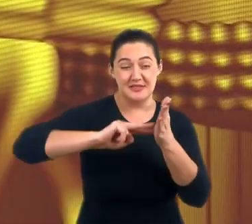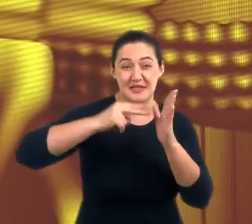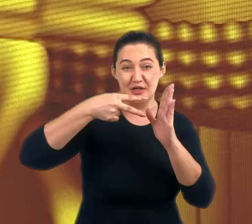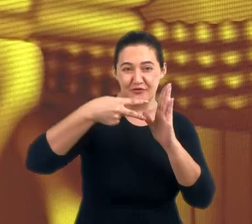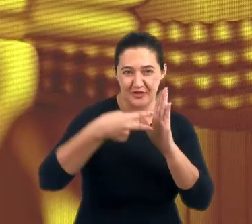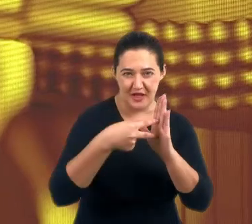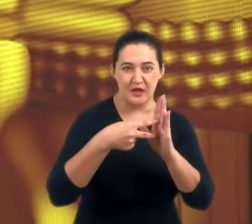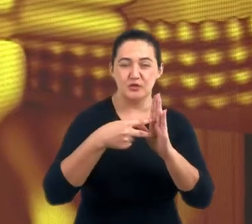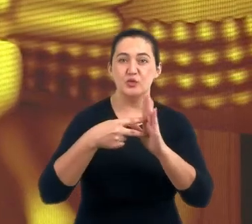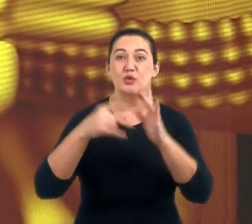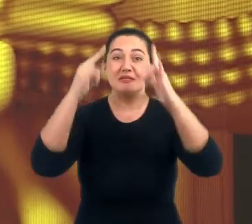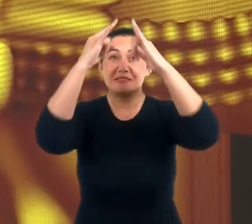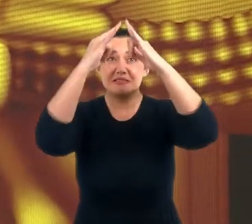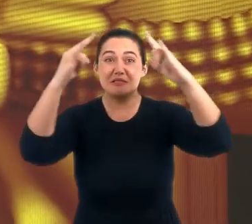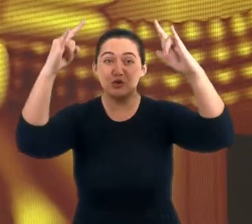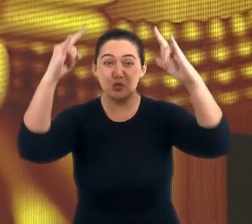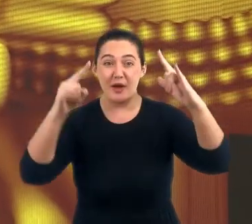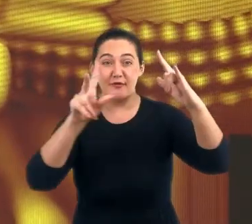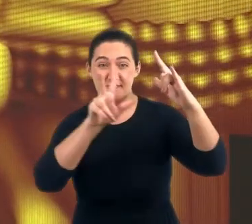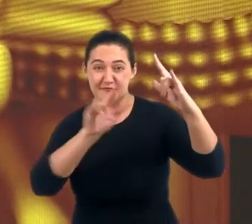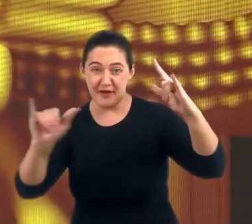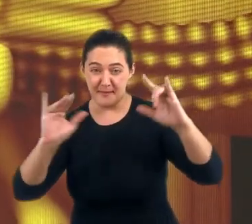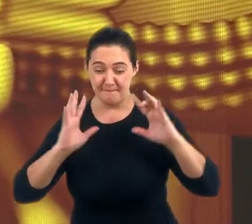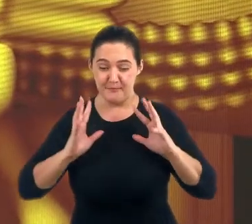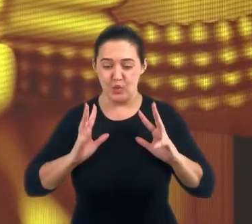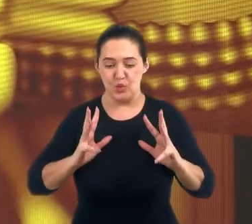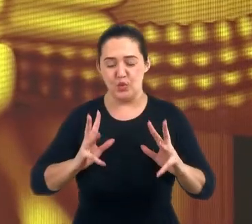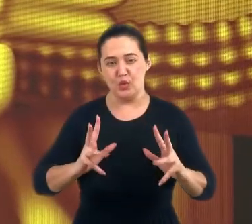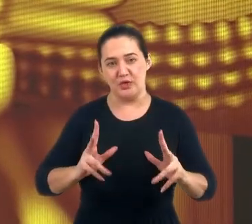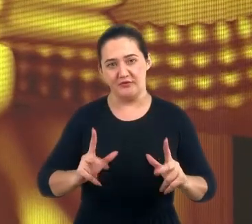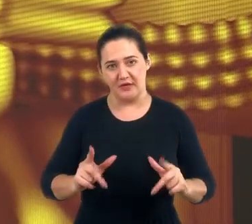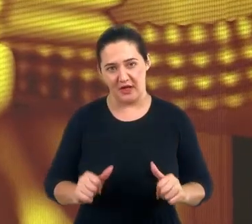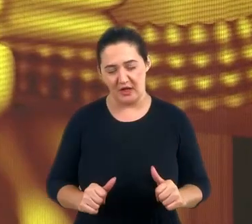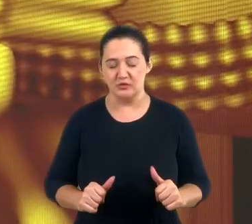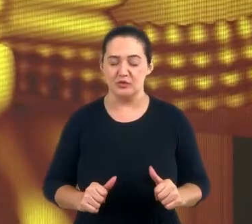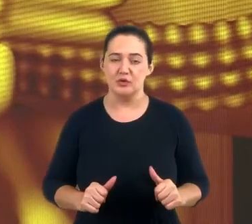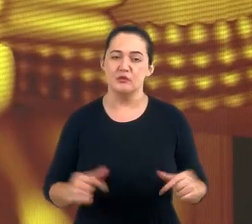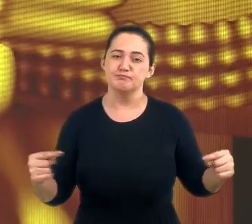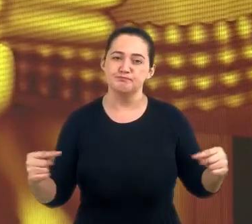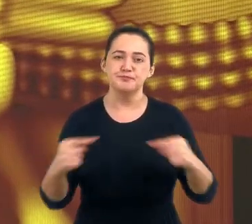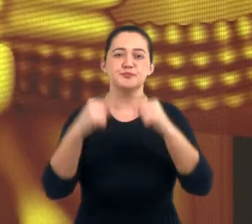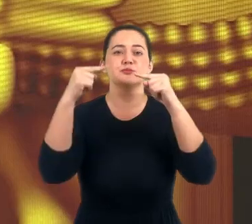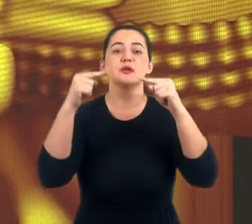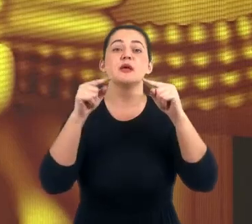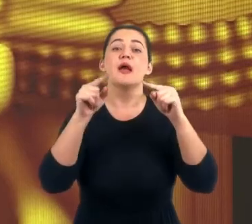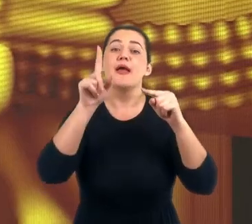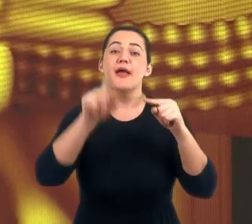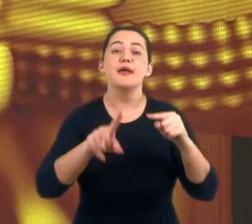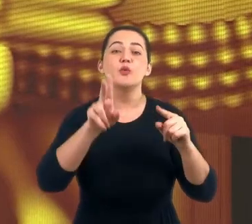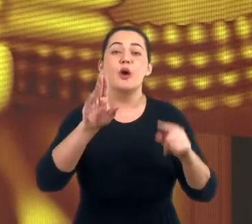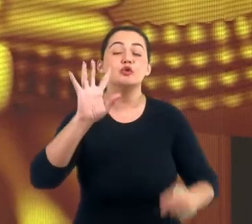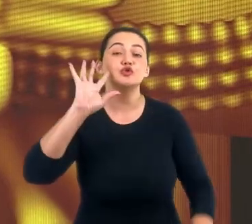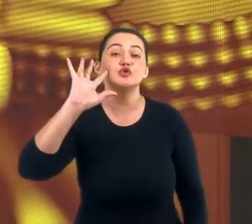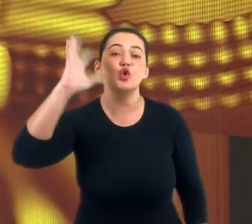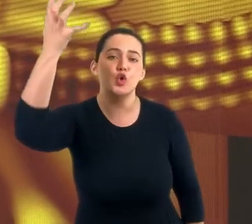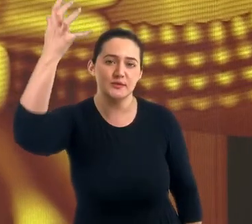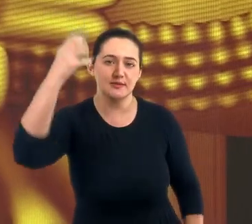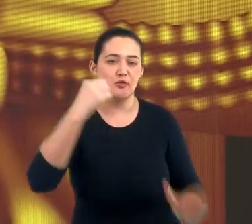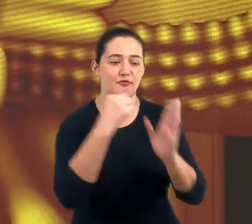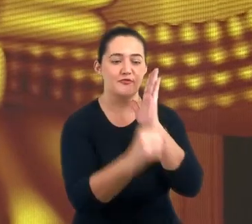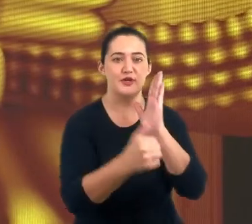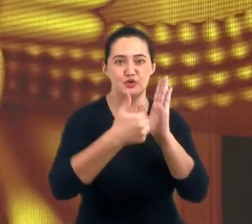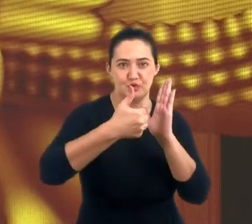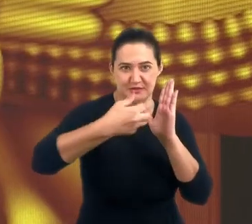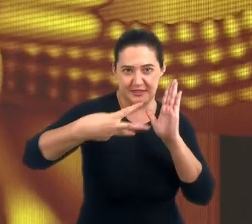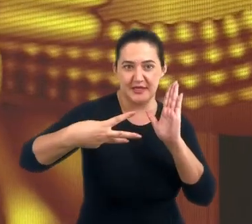o significado de o santuário ser purificado, se encaixa de maneira geral como uma solução para o verso